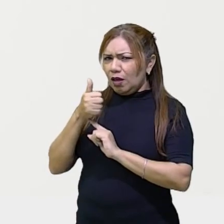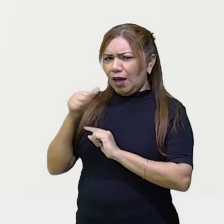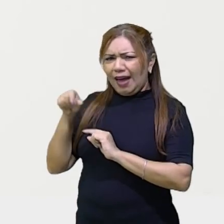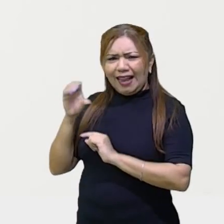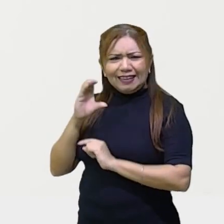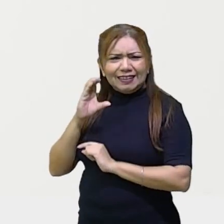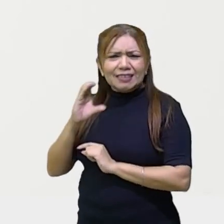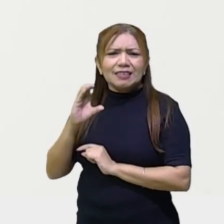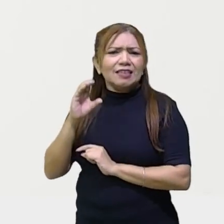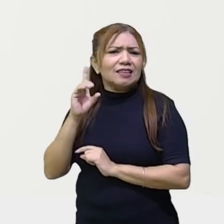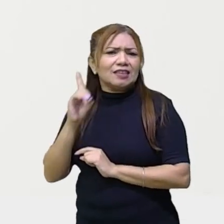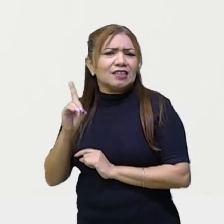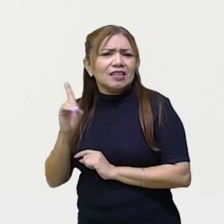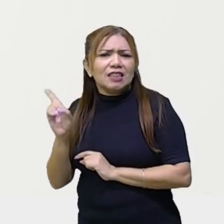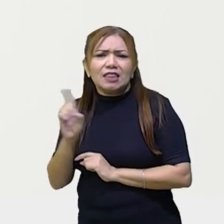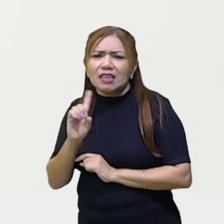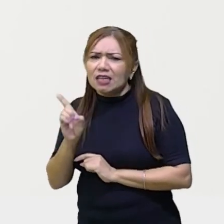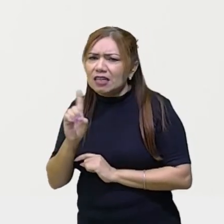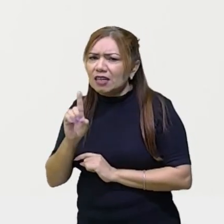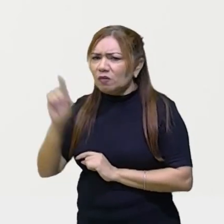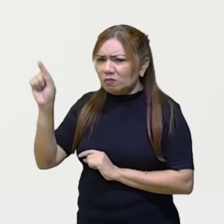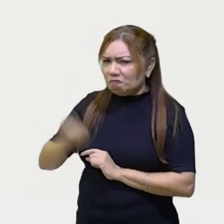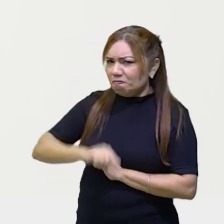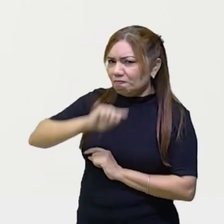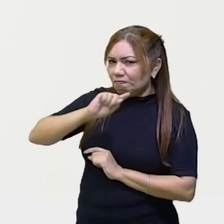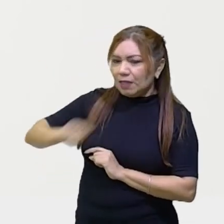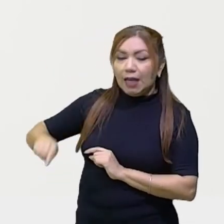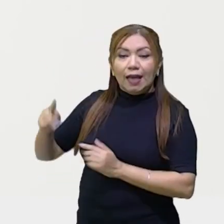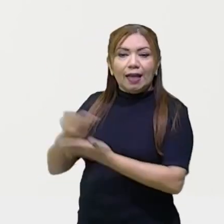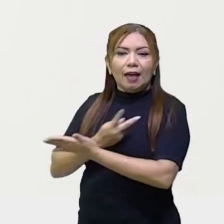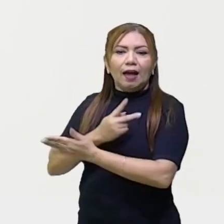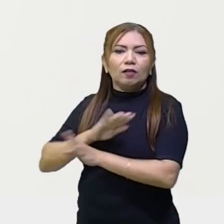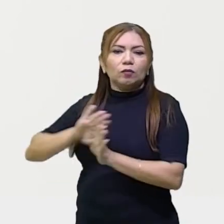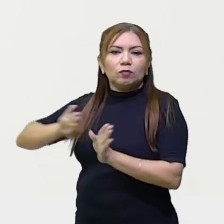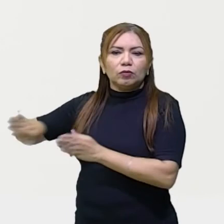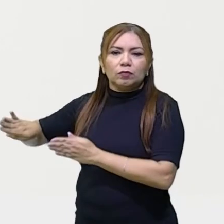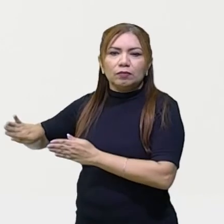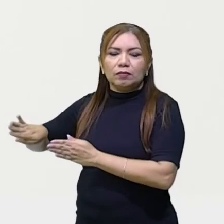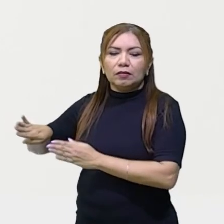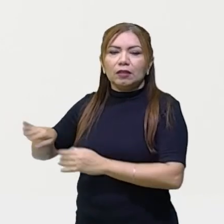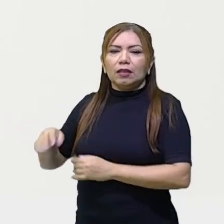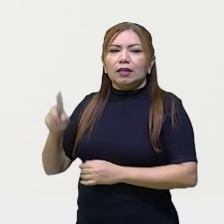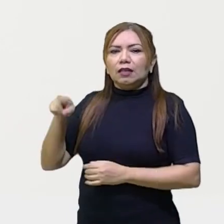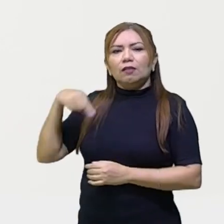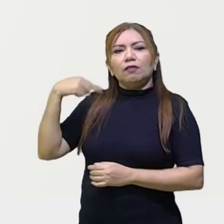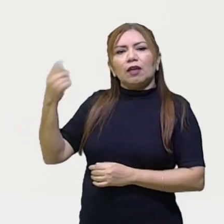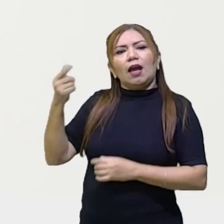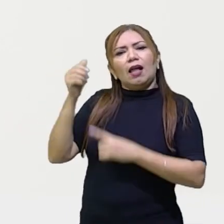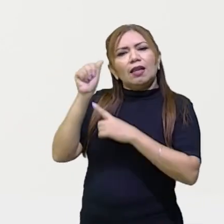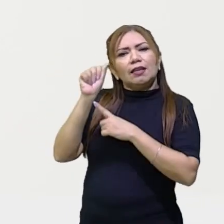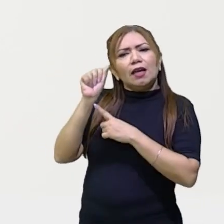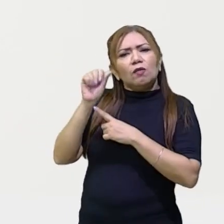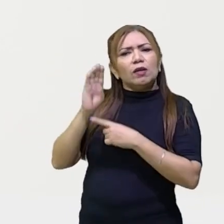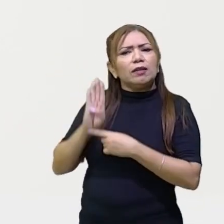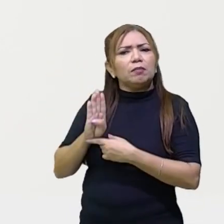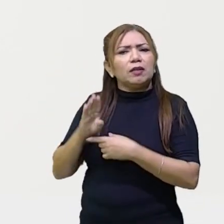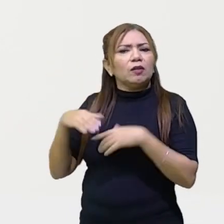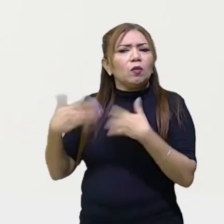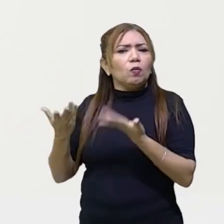já fiz a eliminação dessas já fiz a sua eliminação o aqui dois não é